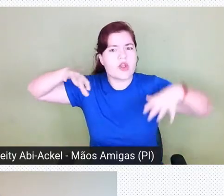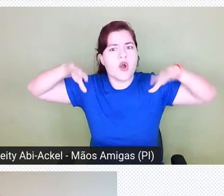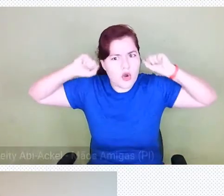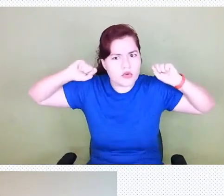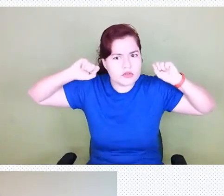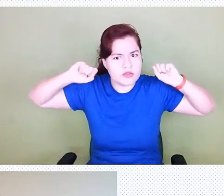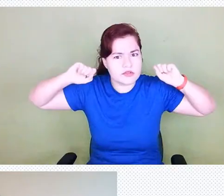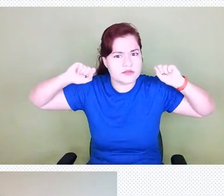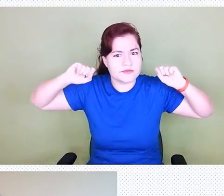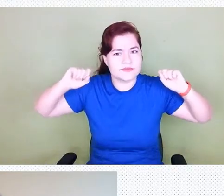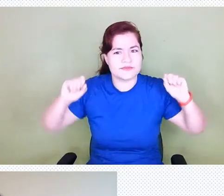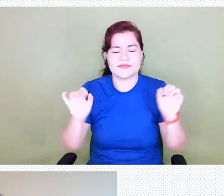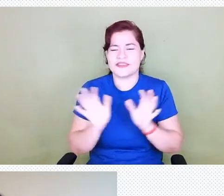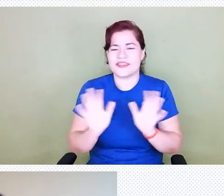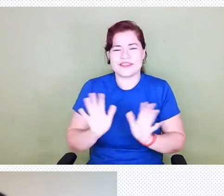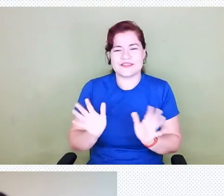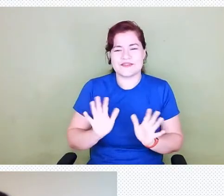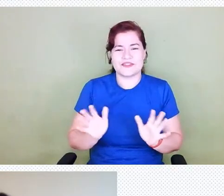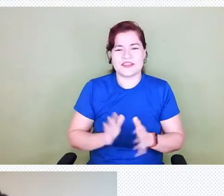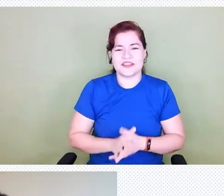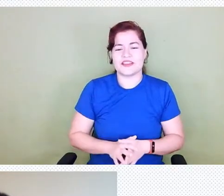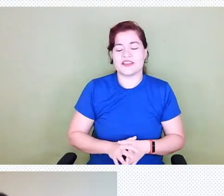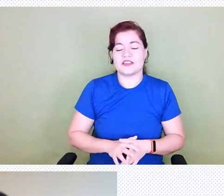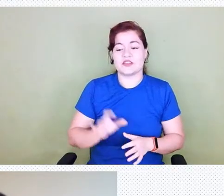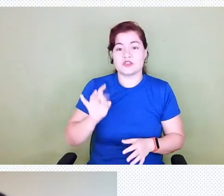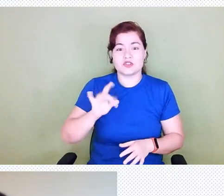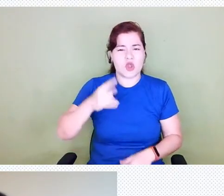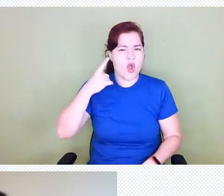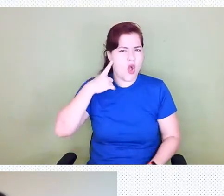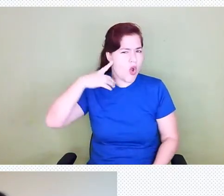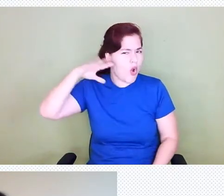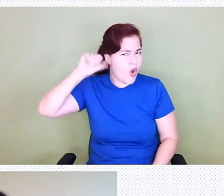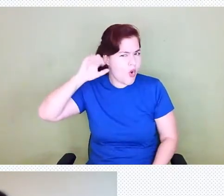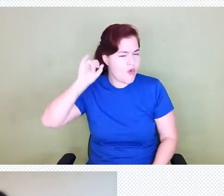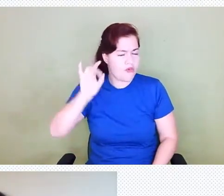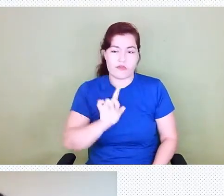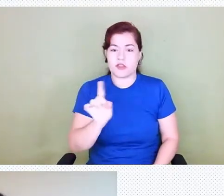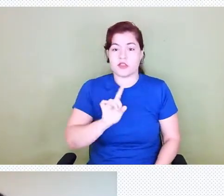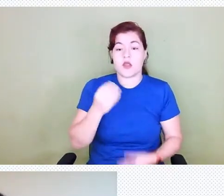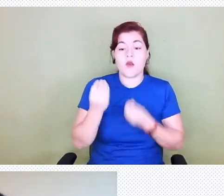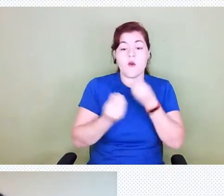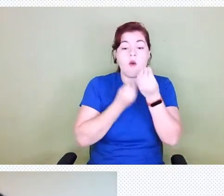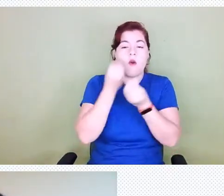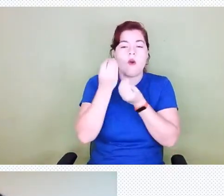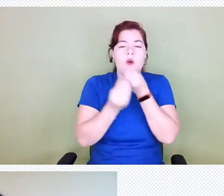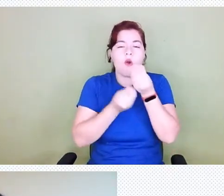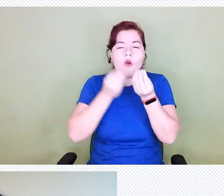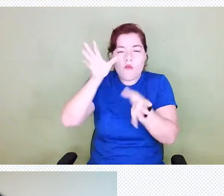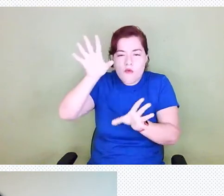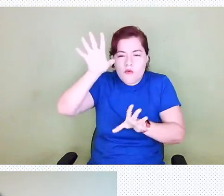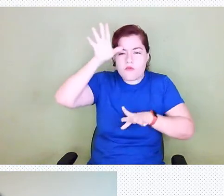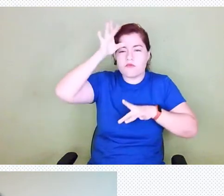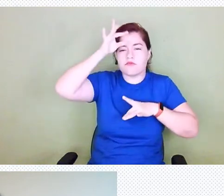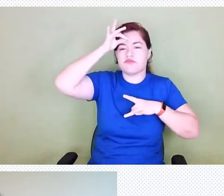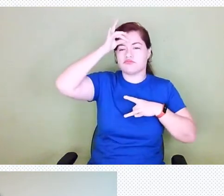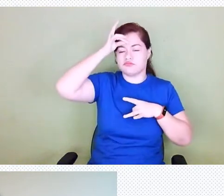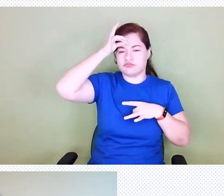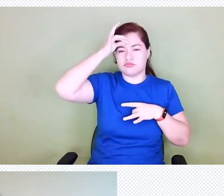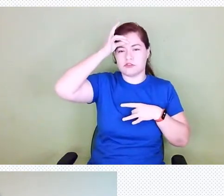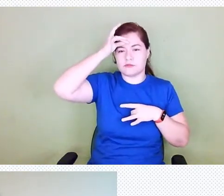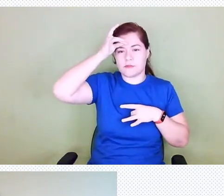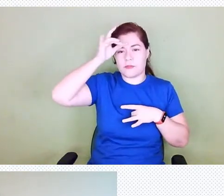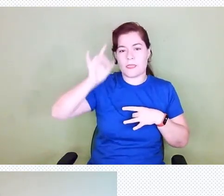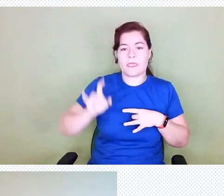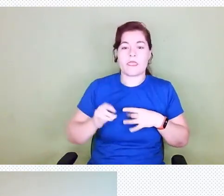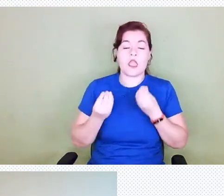E não se trata apenas de quem ouve a palavra, mas como se ouve. De que forma ela é